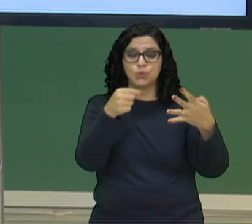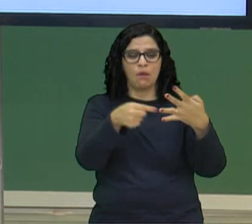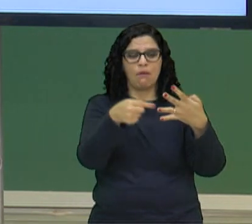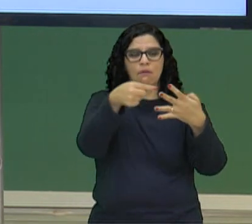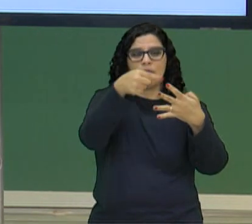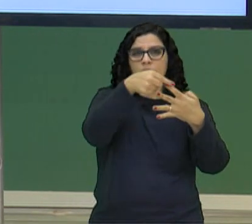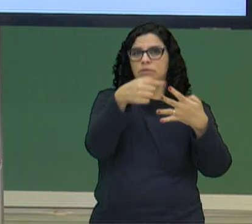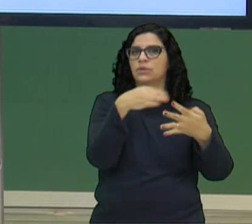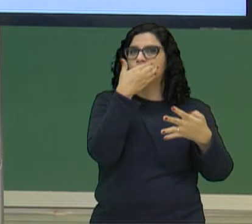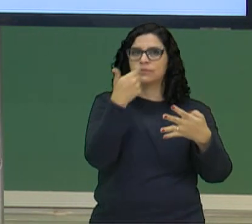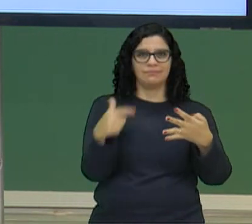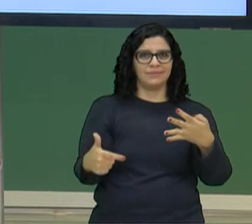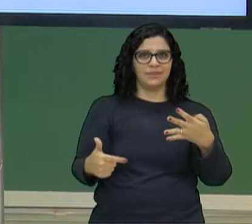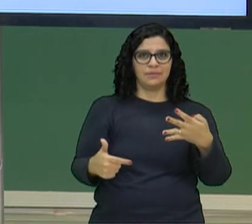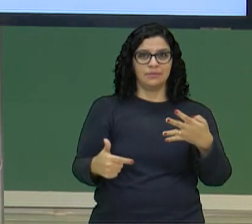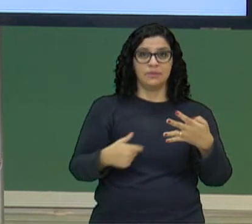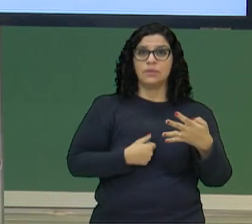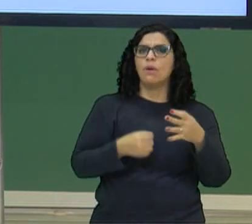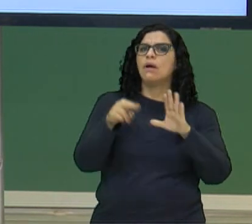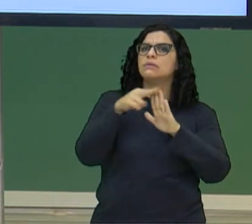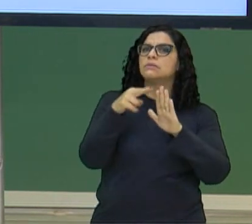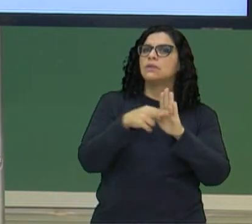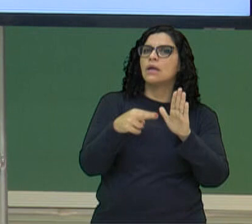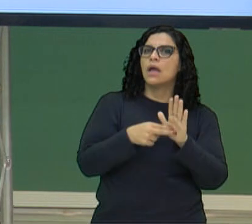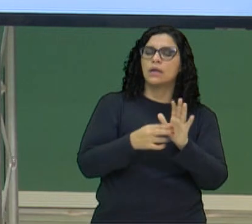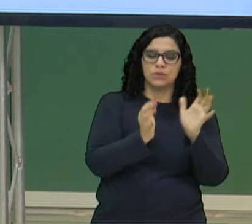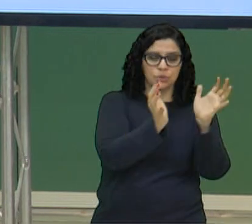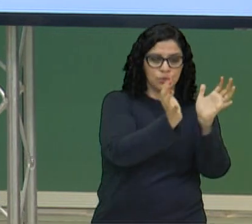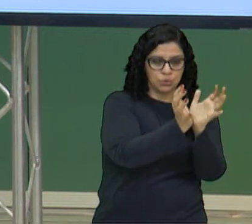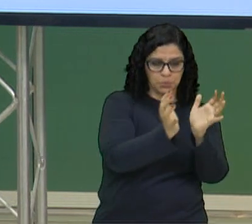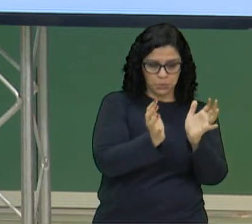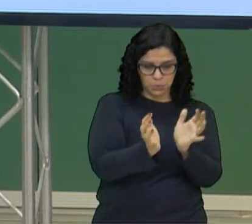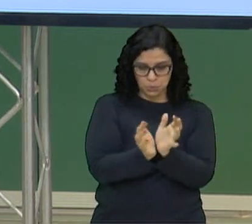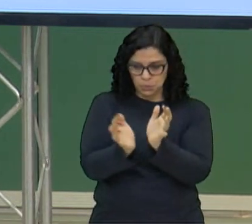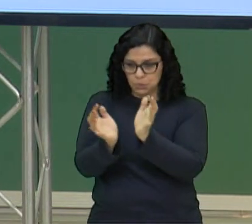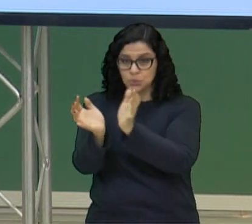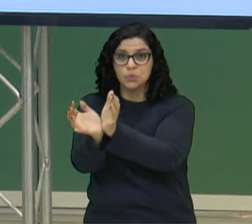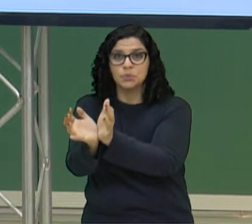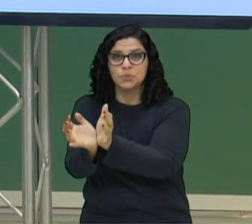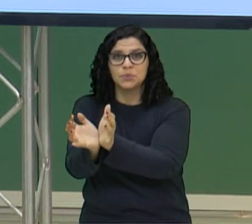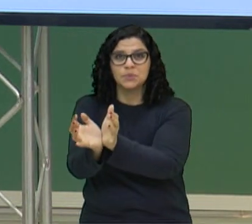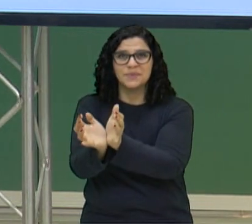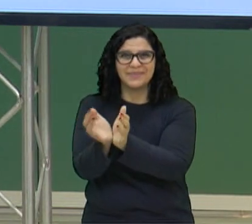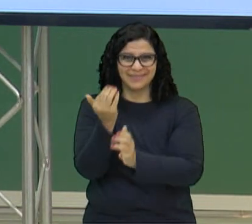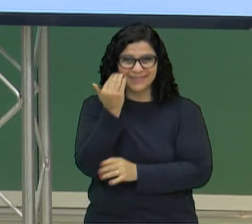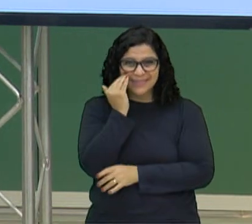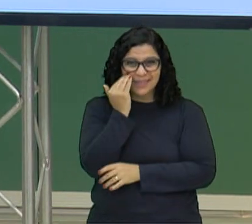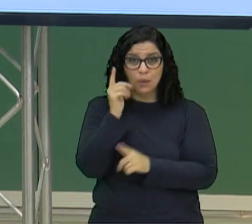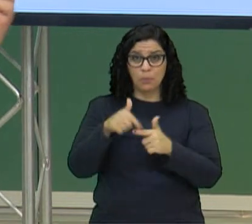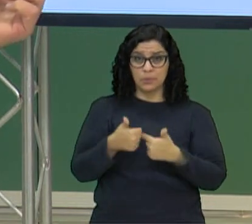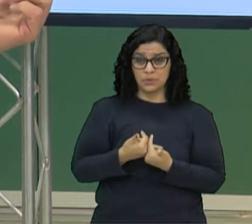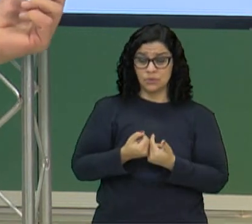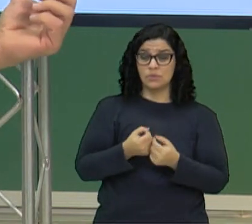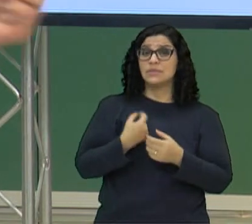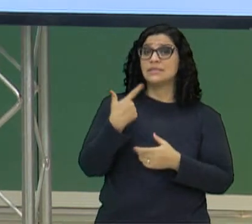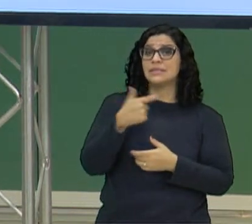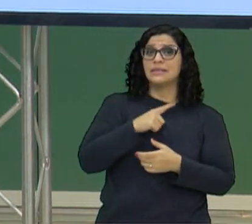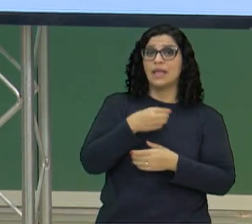possuem fruto. São critérios de classificação das plantas. Todas as plantas que possuem